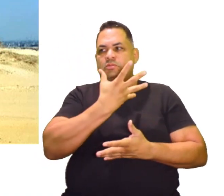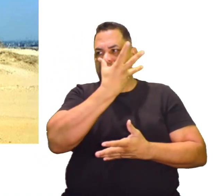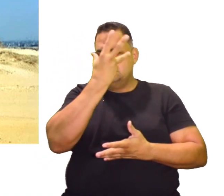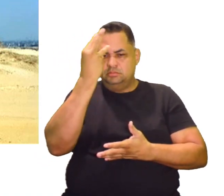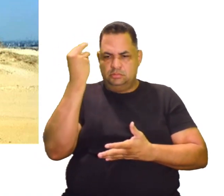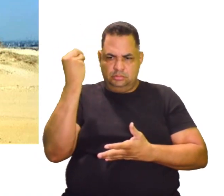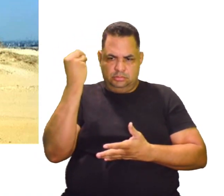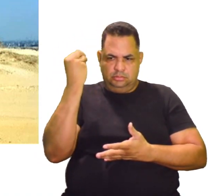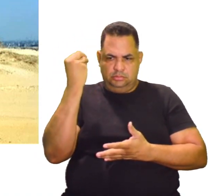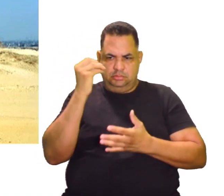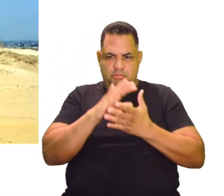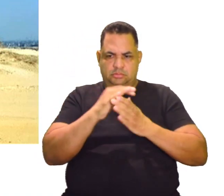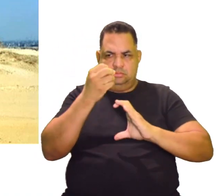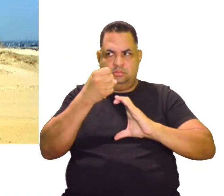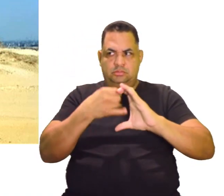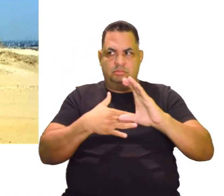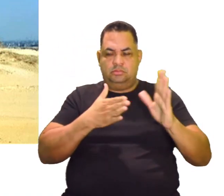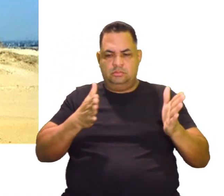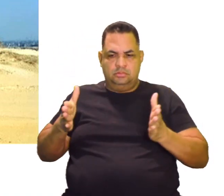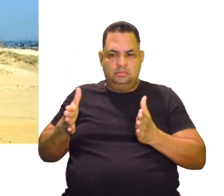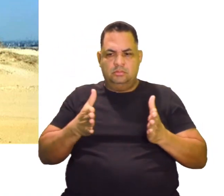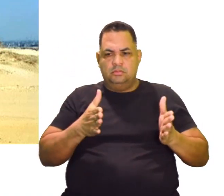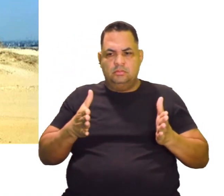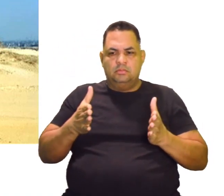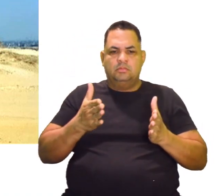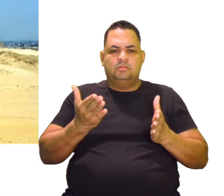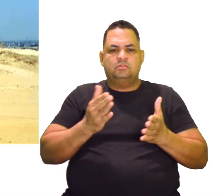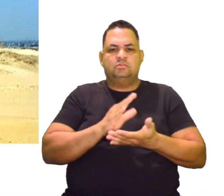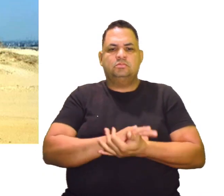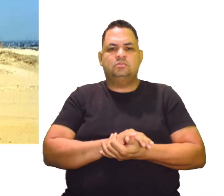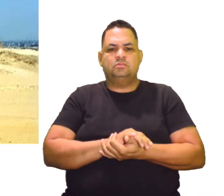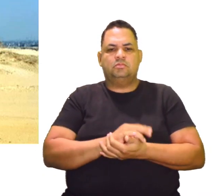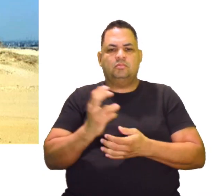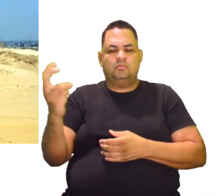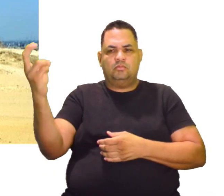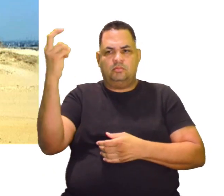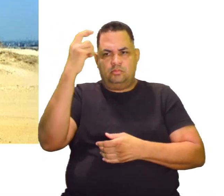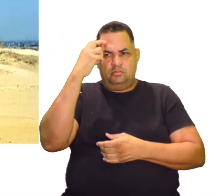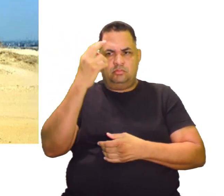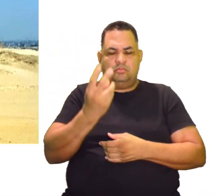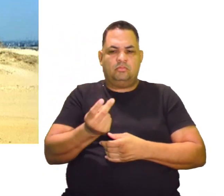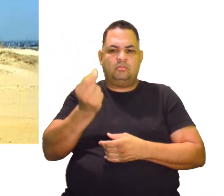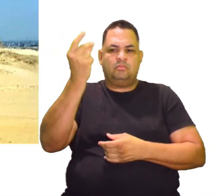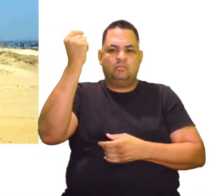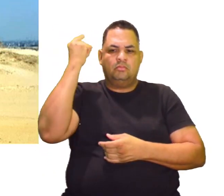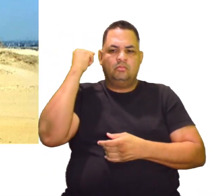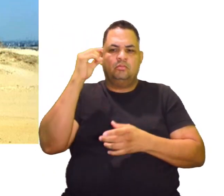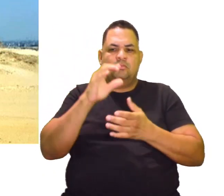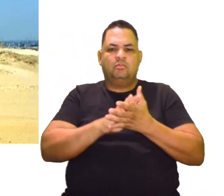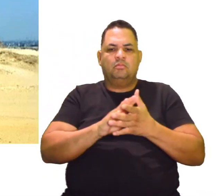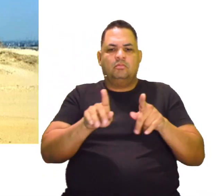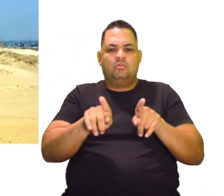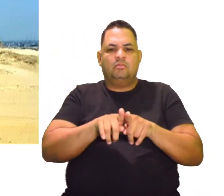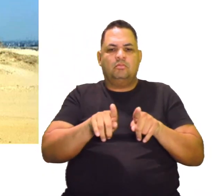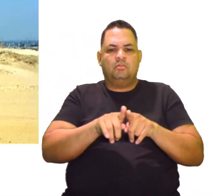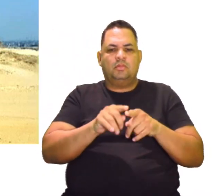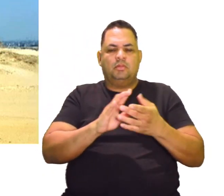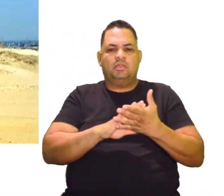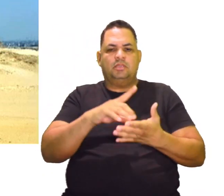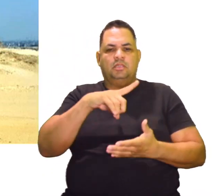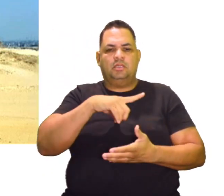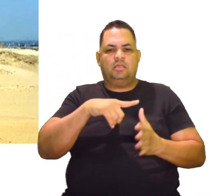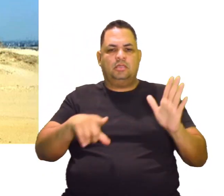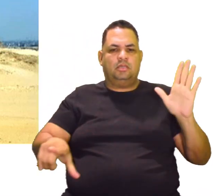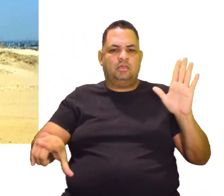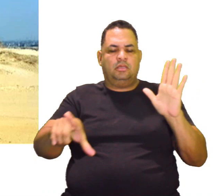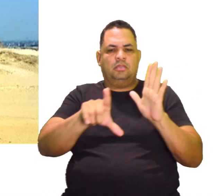desse período, né, desse período aí dessa cultura antiga. A lei da frontalidade